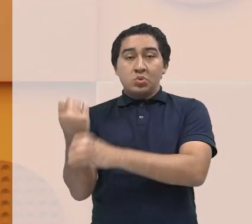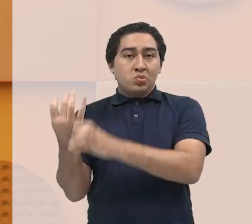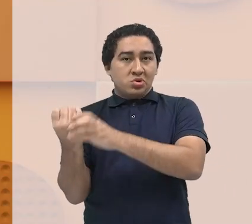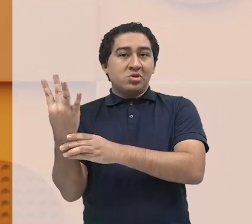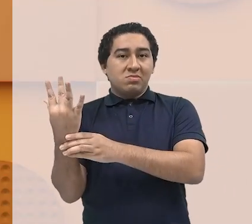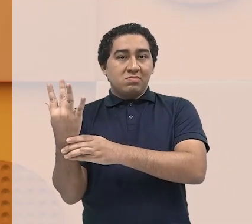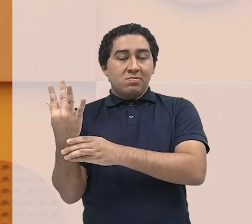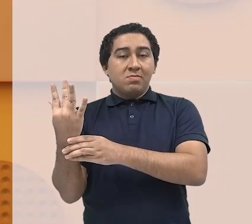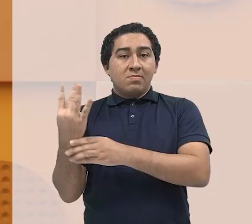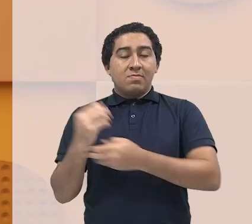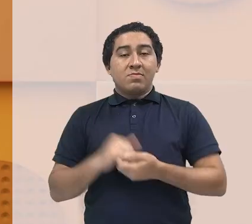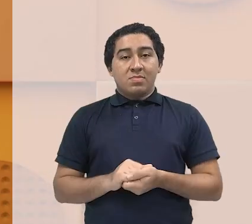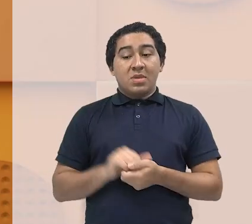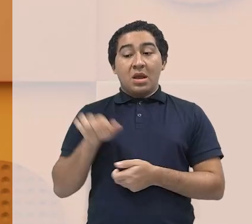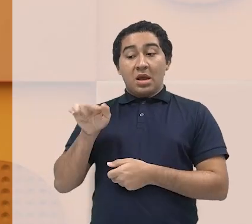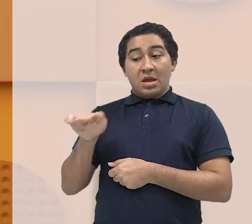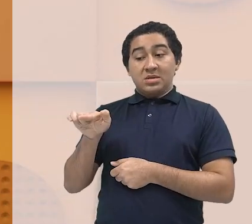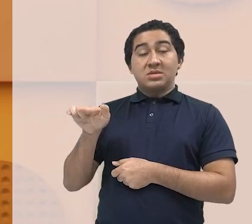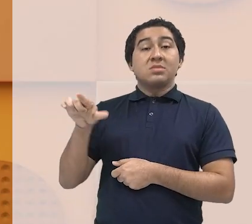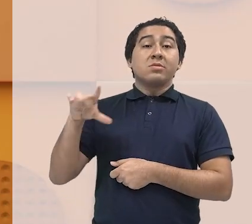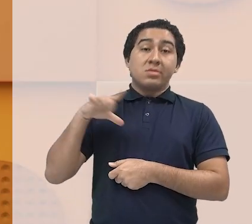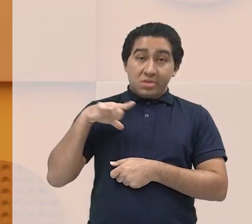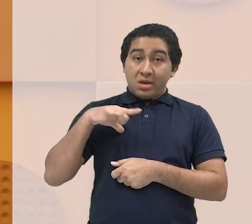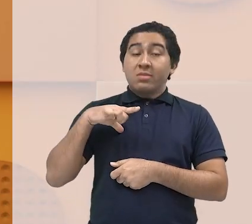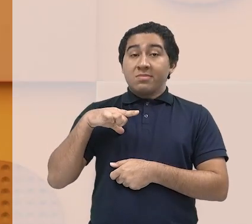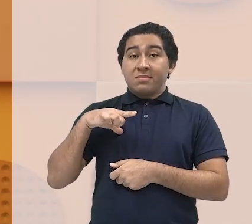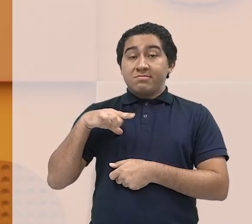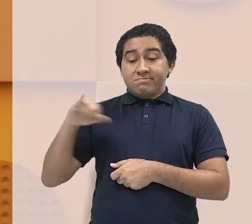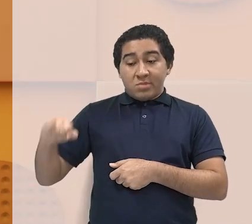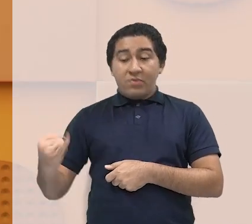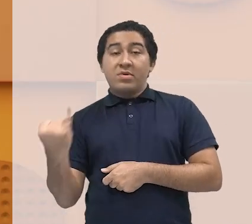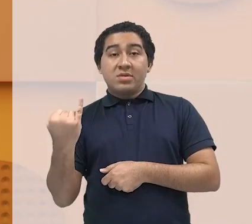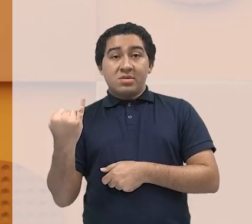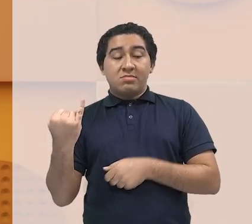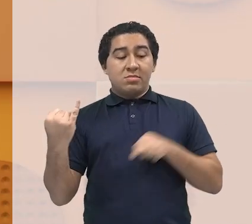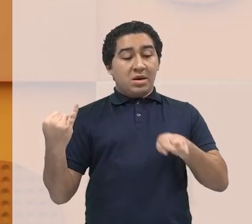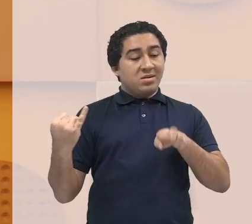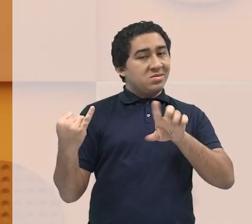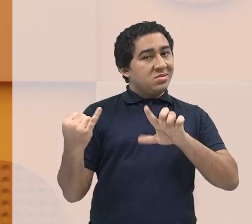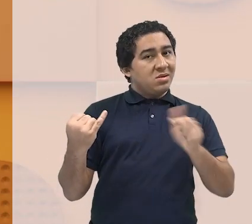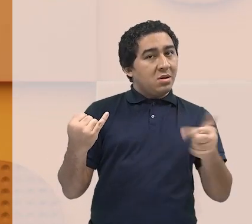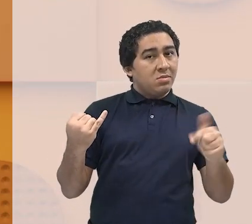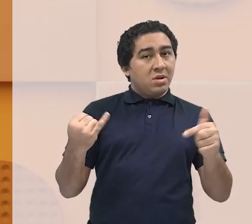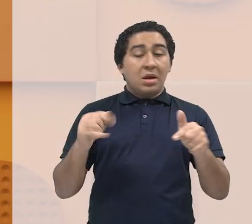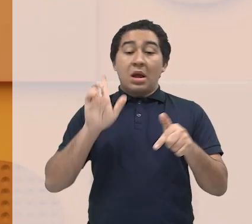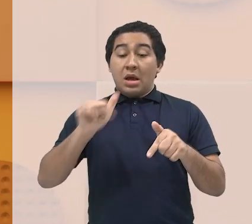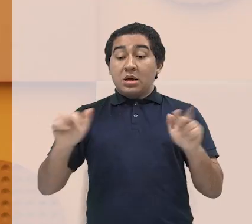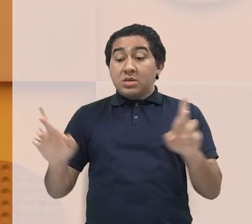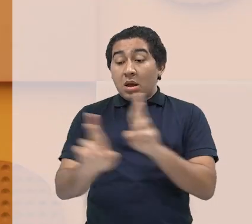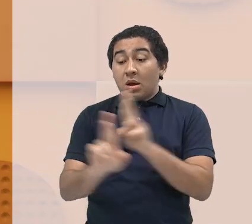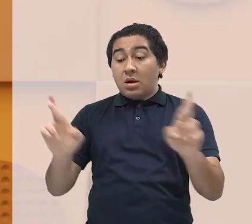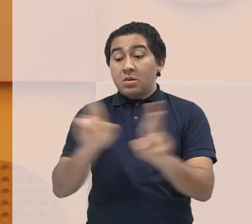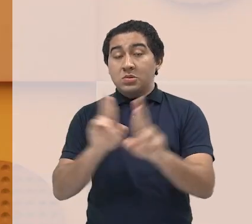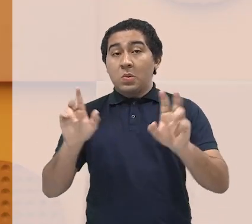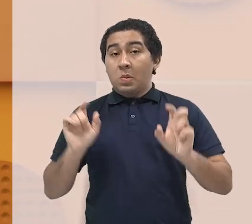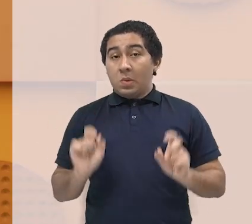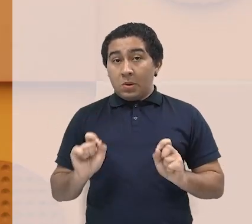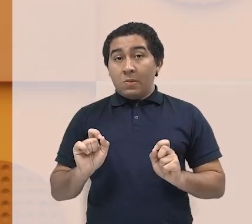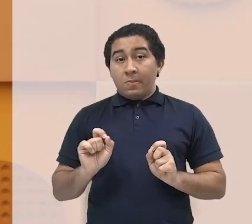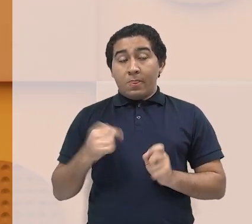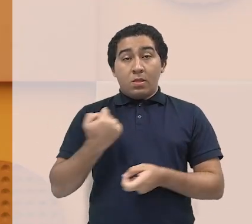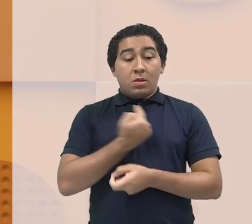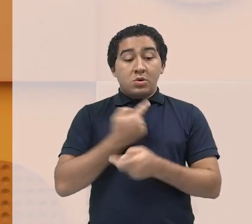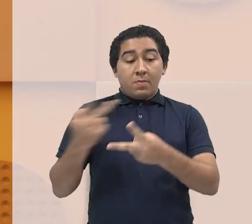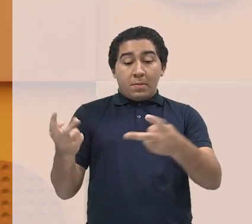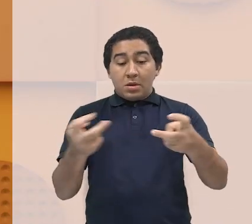trabalho. Mas quem? Os donos dos meios de produção. E é justamente nessa relação que se estabelece é que a